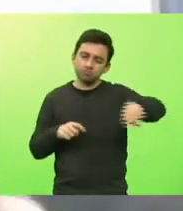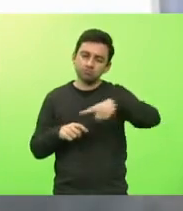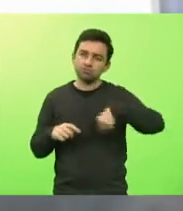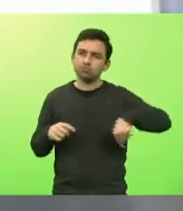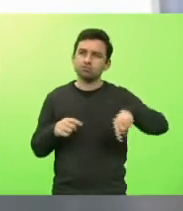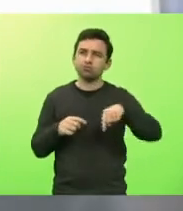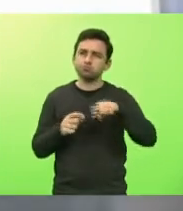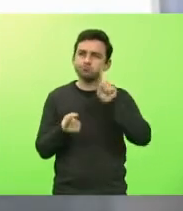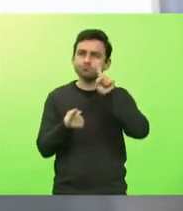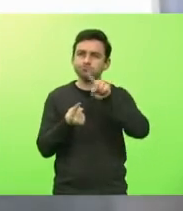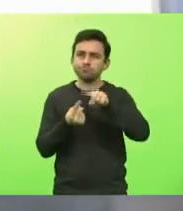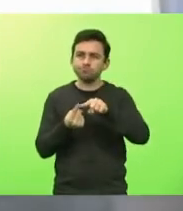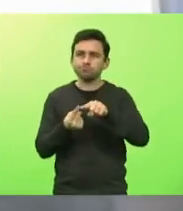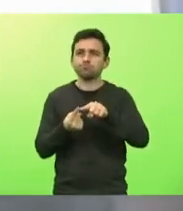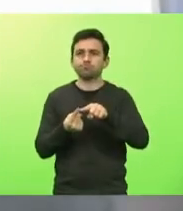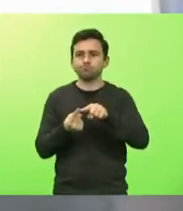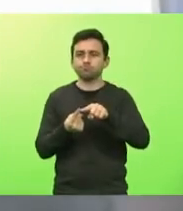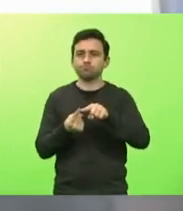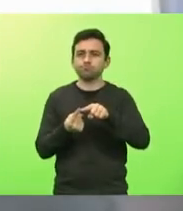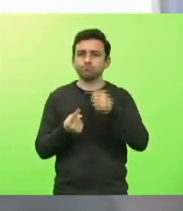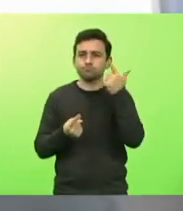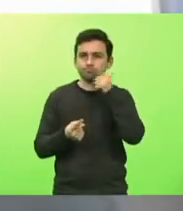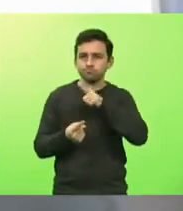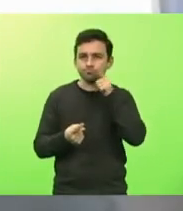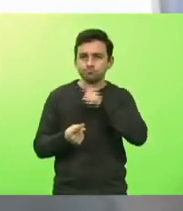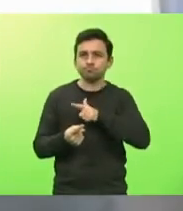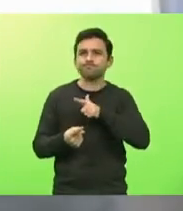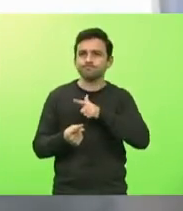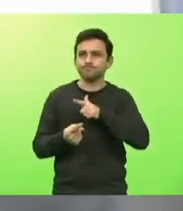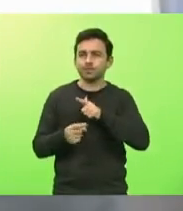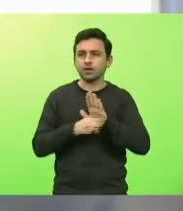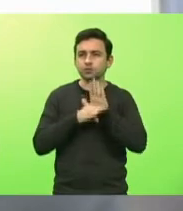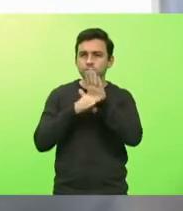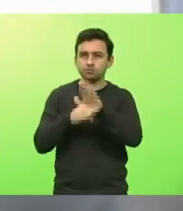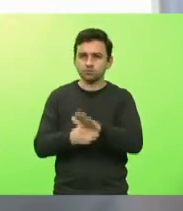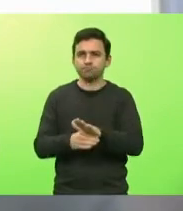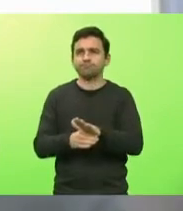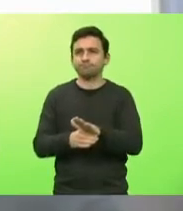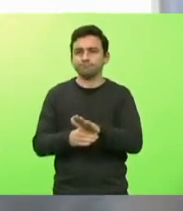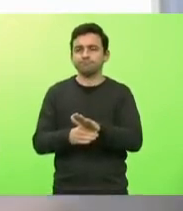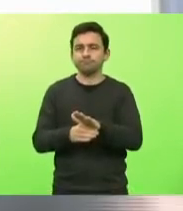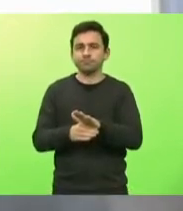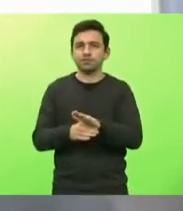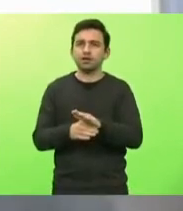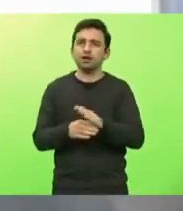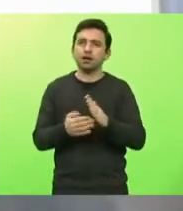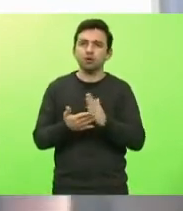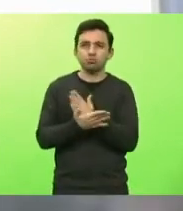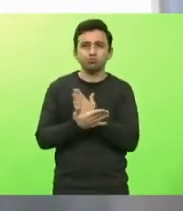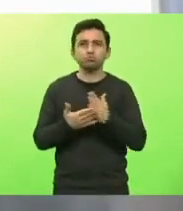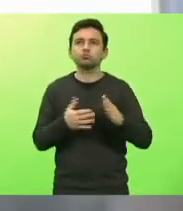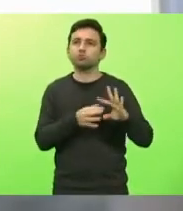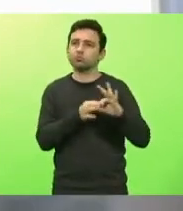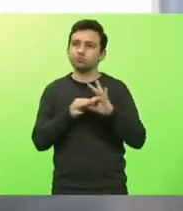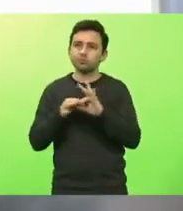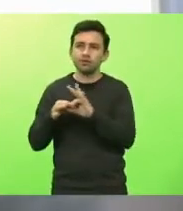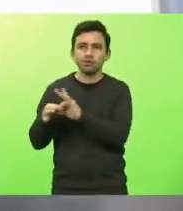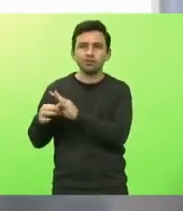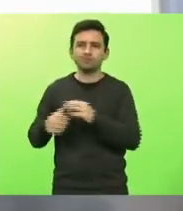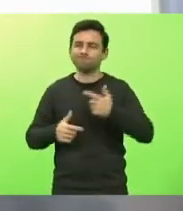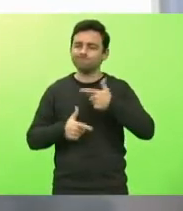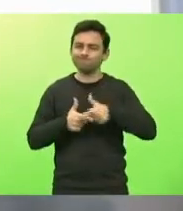mais objetiva, intervir nestes contextos, né,